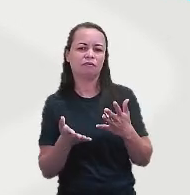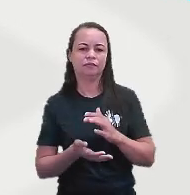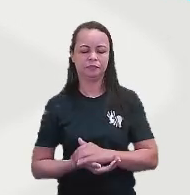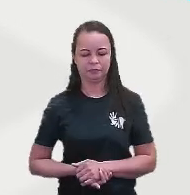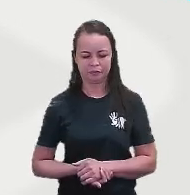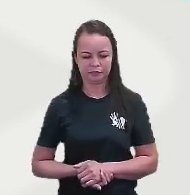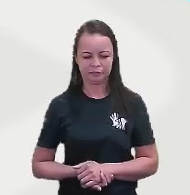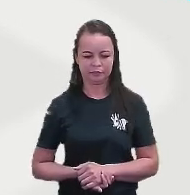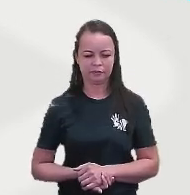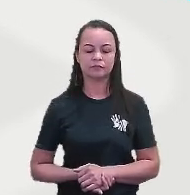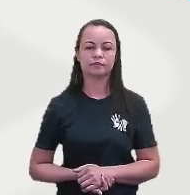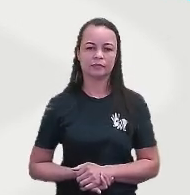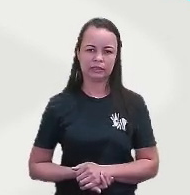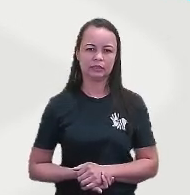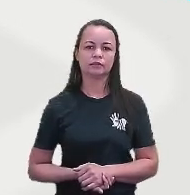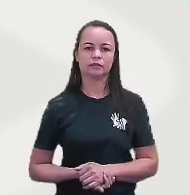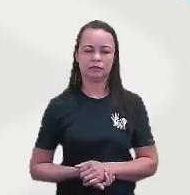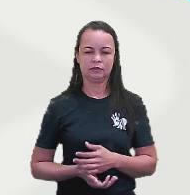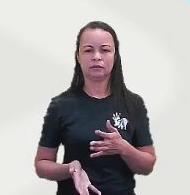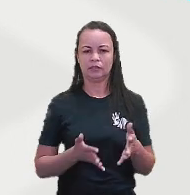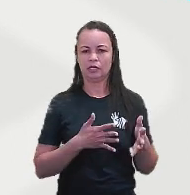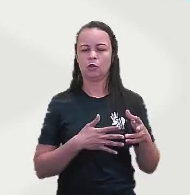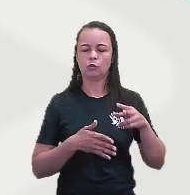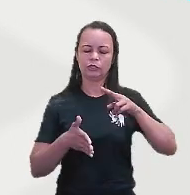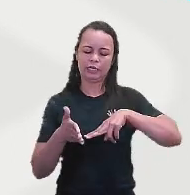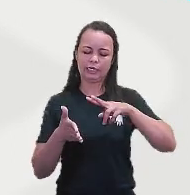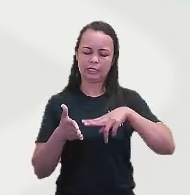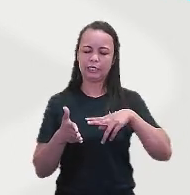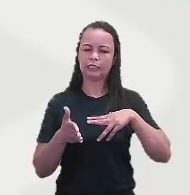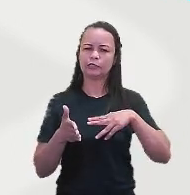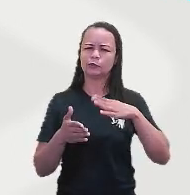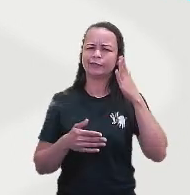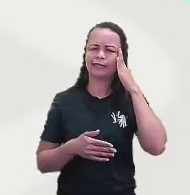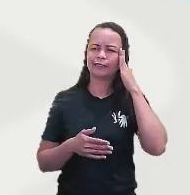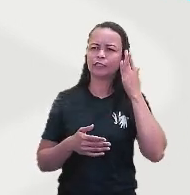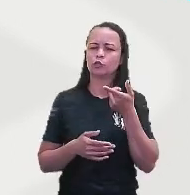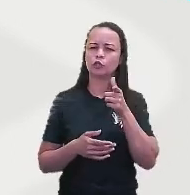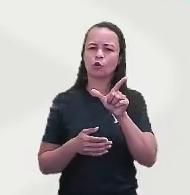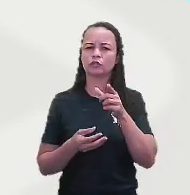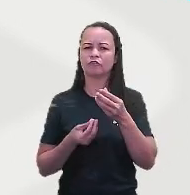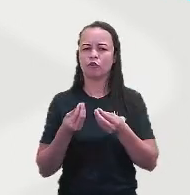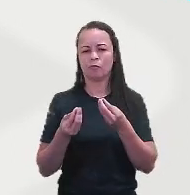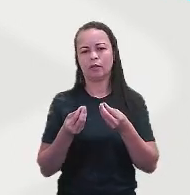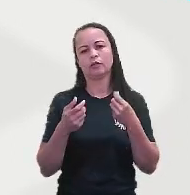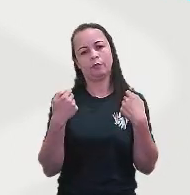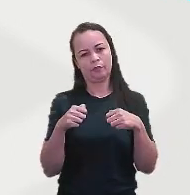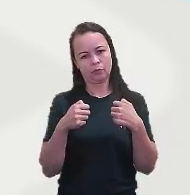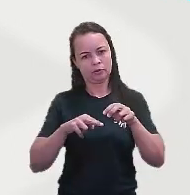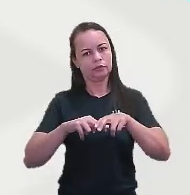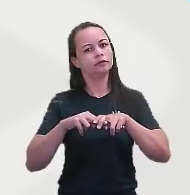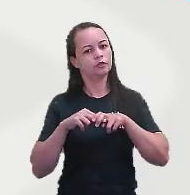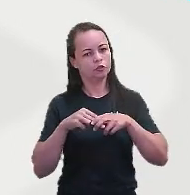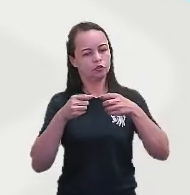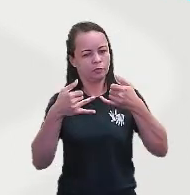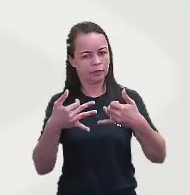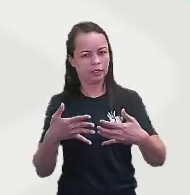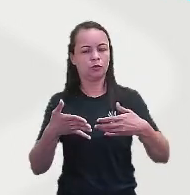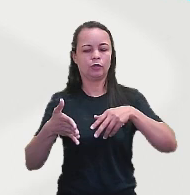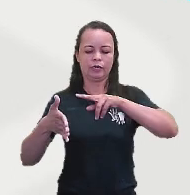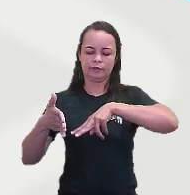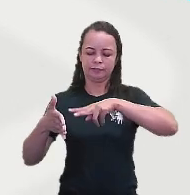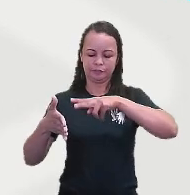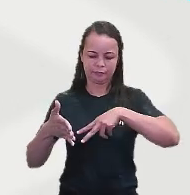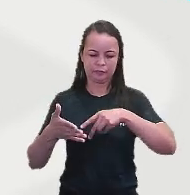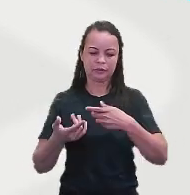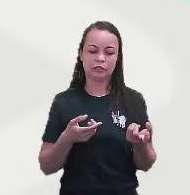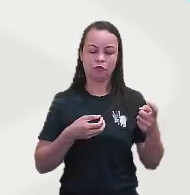Justamente aí, ó, que eu tinha lido e interpretado de outro jeito, mas é assim mesmo. Por isso que eu digo, a gente tem que ler e reler. Então, vamos voltar novamente para essa